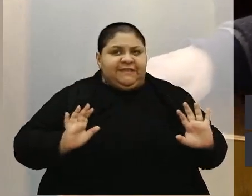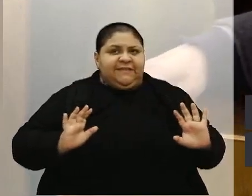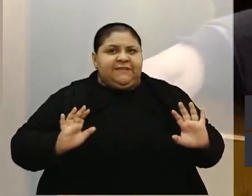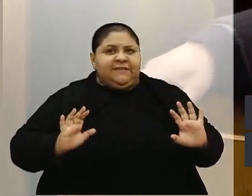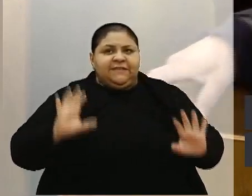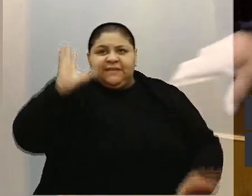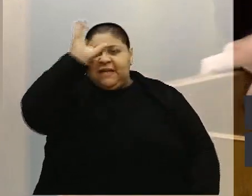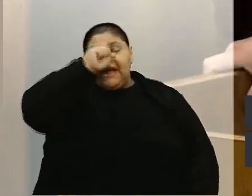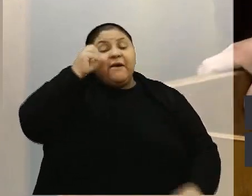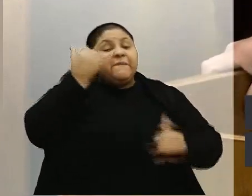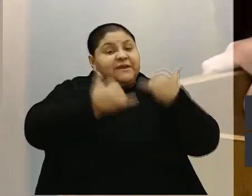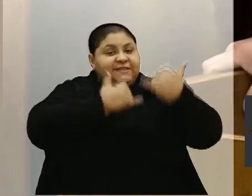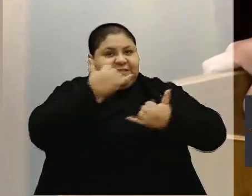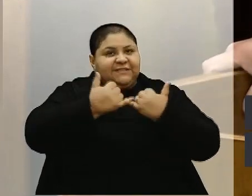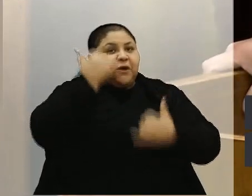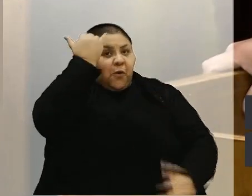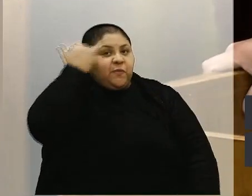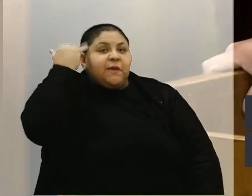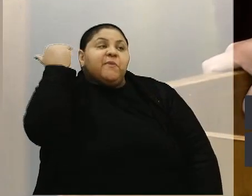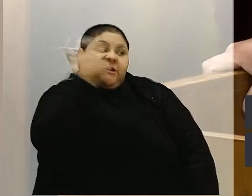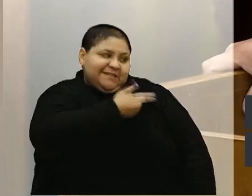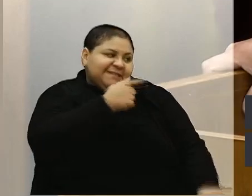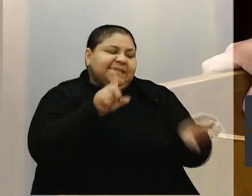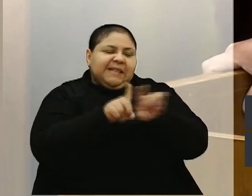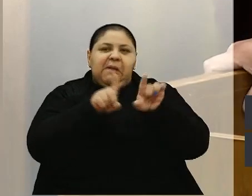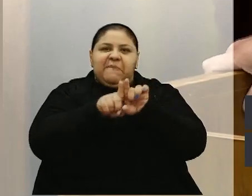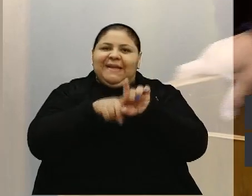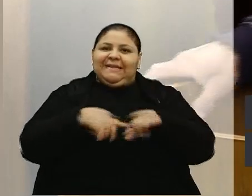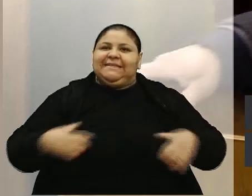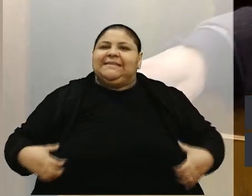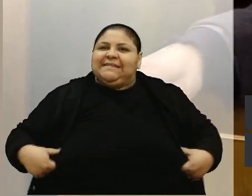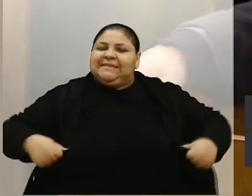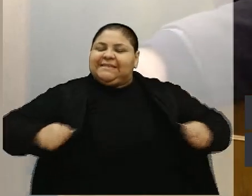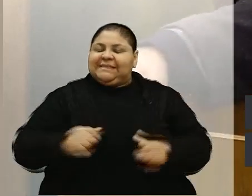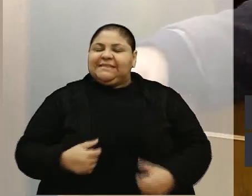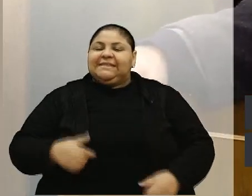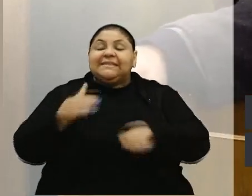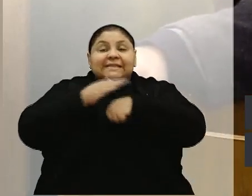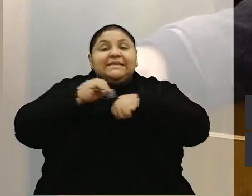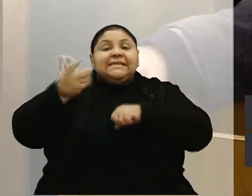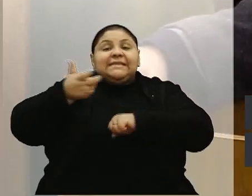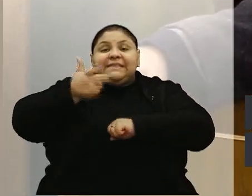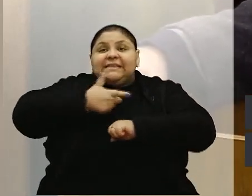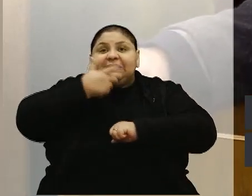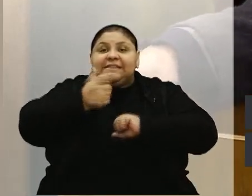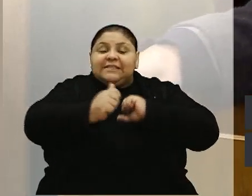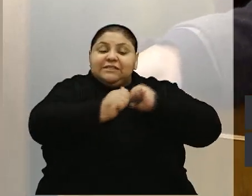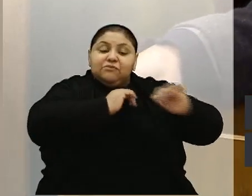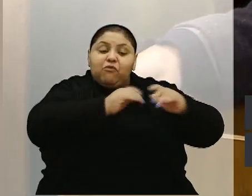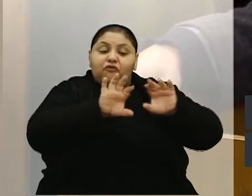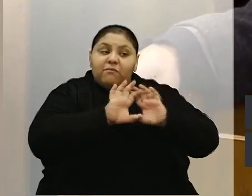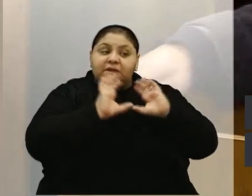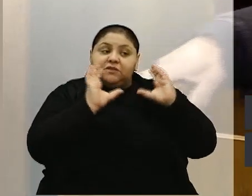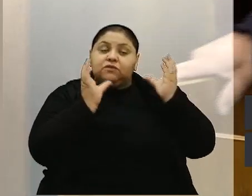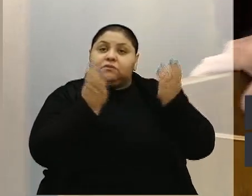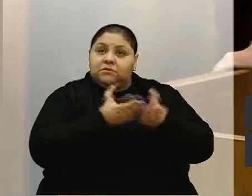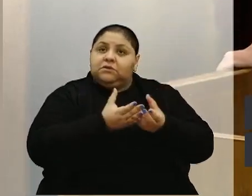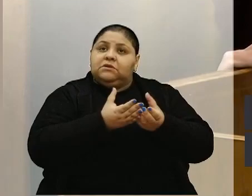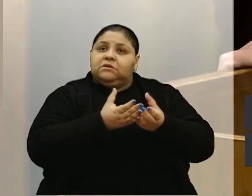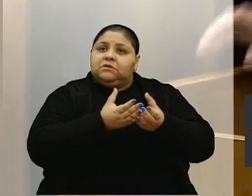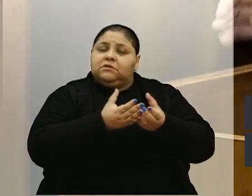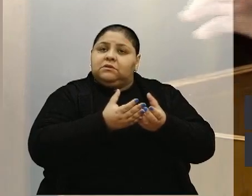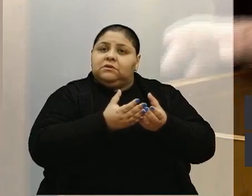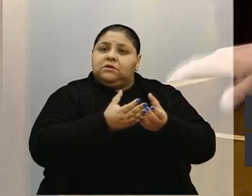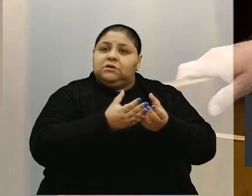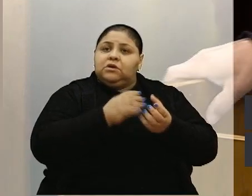Aprendi essas brincadeiras com o D'Ambrosio também, né? Mas, meus queridos, eu quero falar sobre movimento comunitário. A entidade